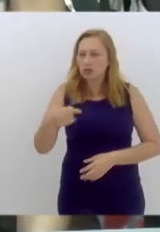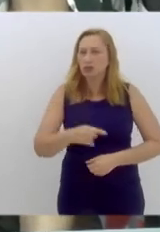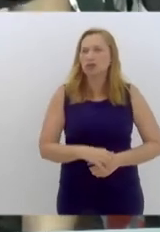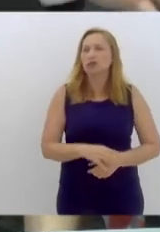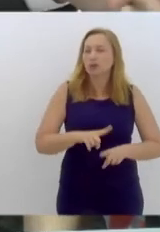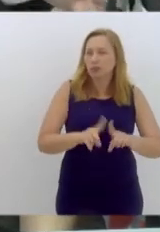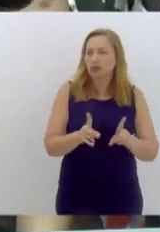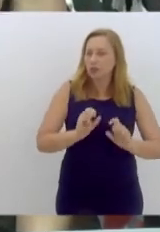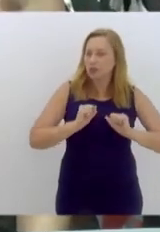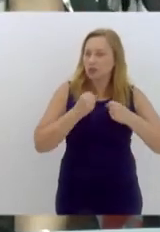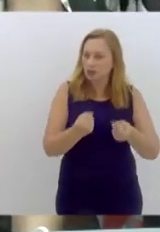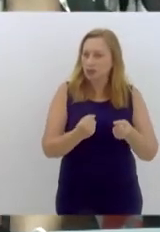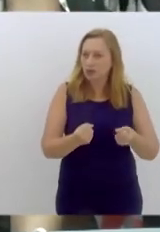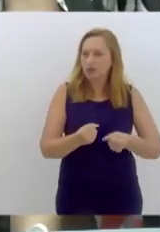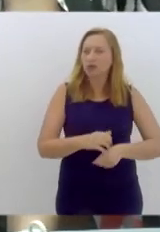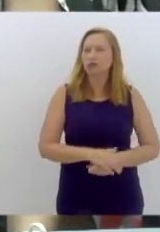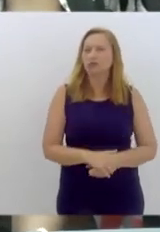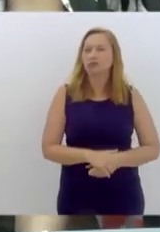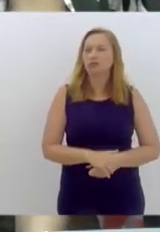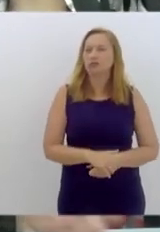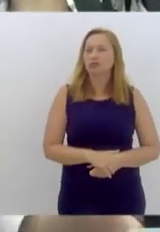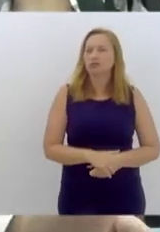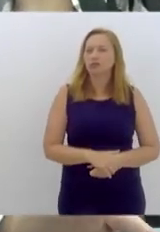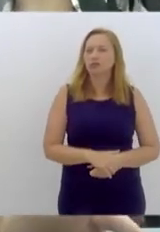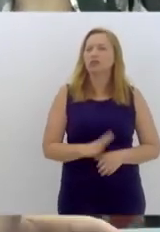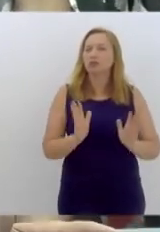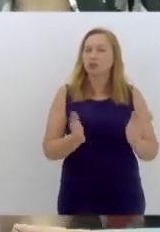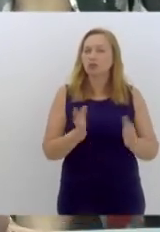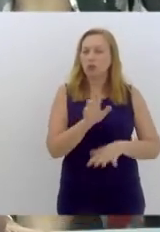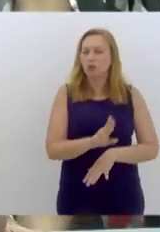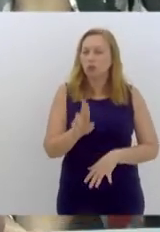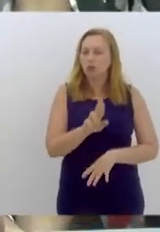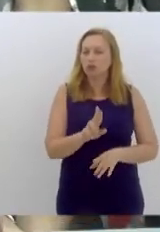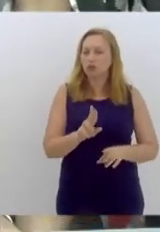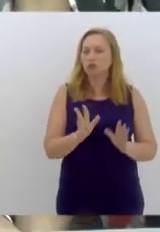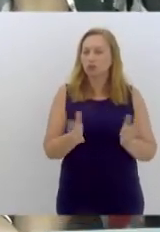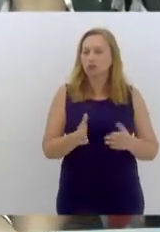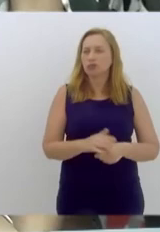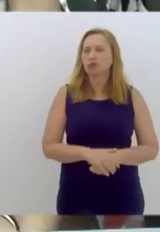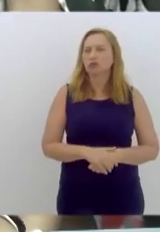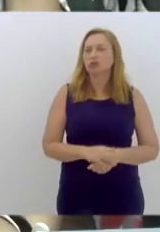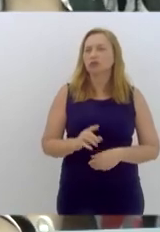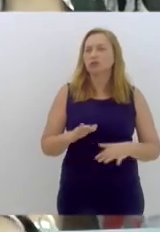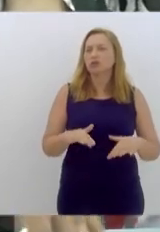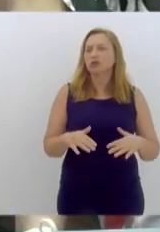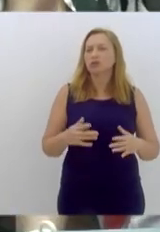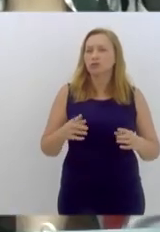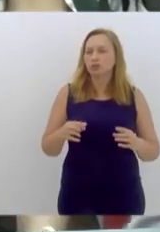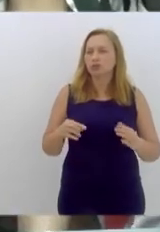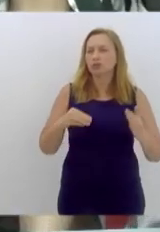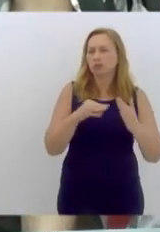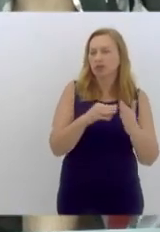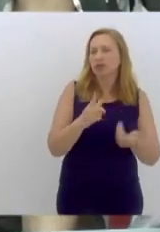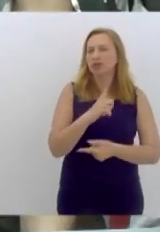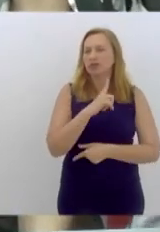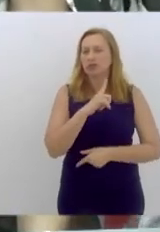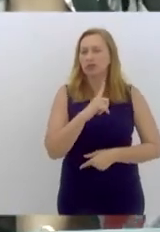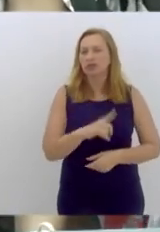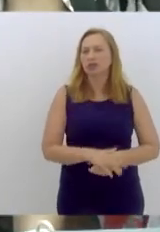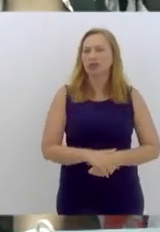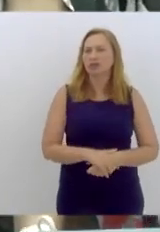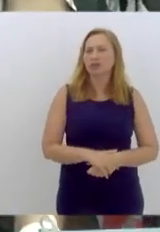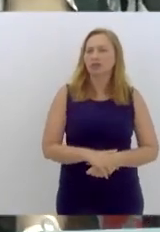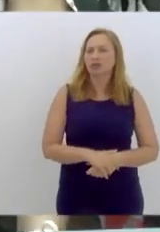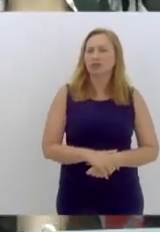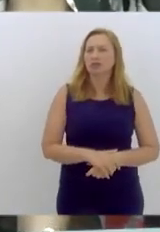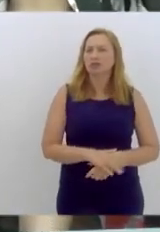mas eu defendo que a gente utilize o SAEB hoje no curto prazo, porque é a única métrica existente, que é, a gente torce para que seja blindado